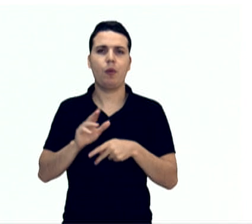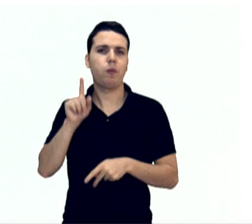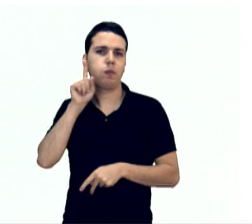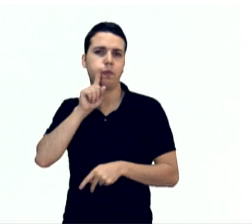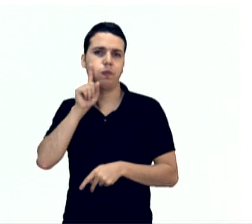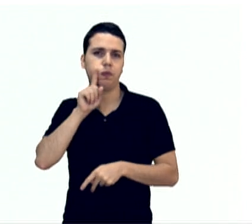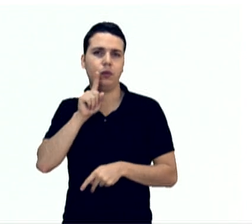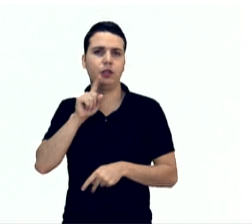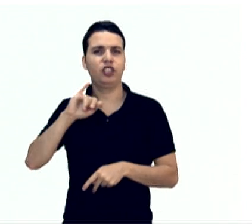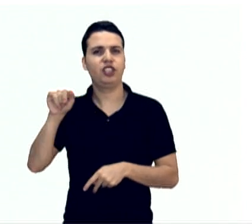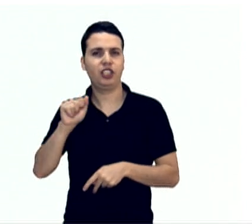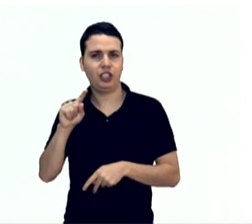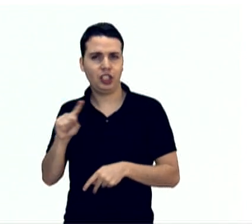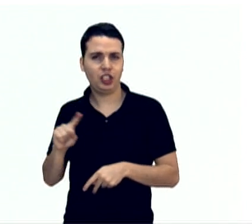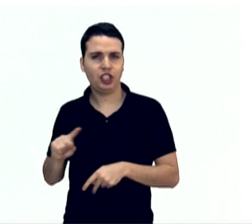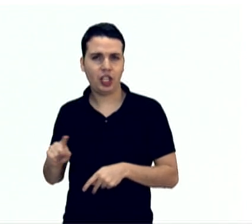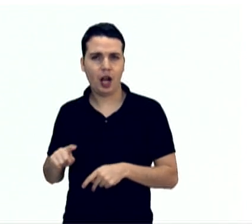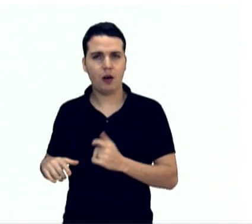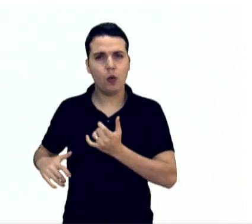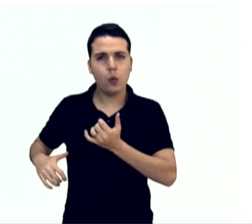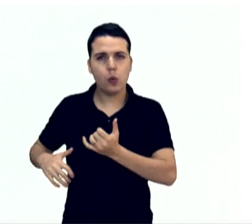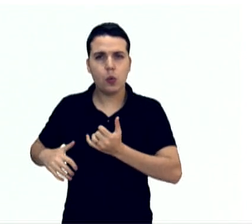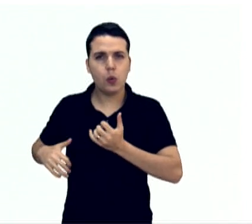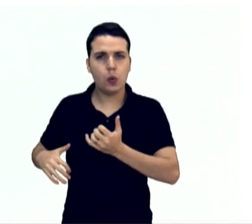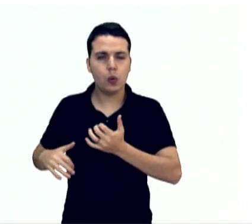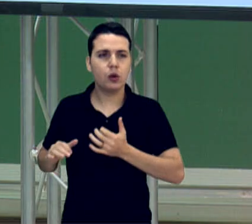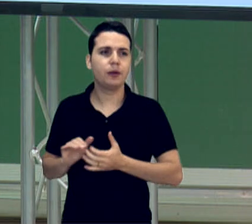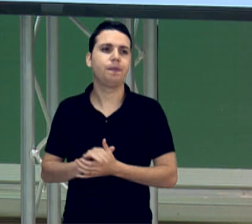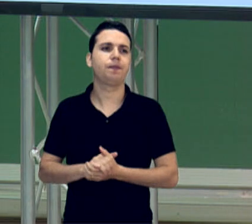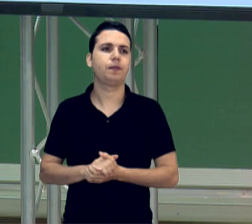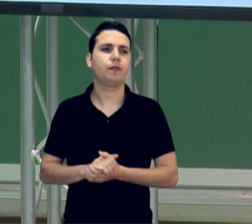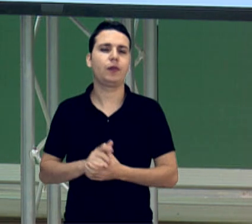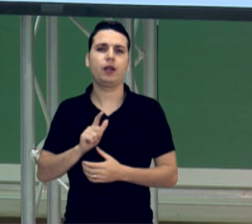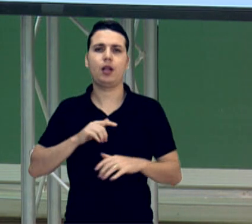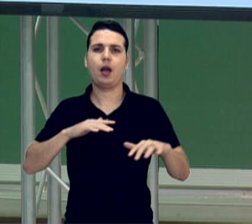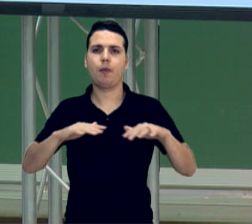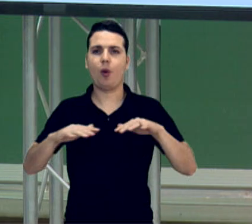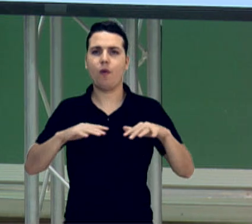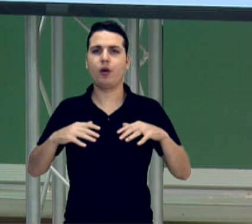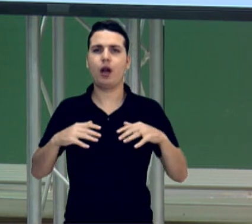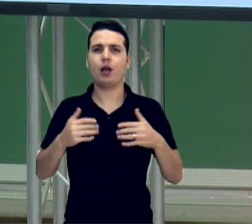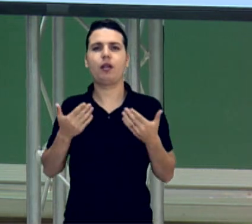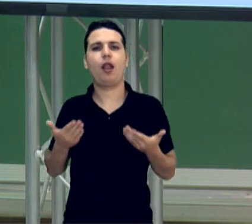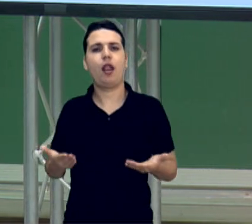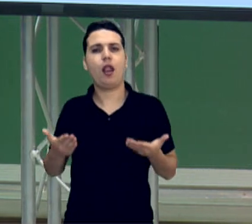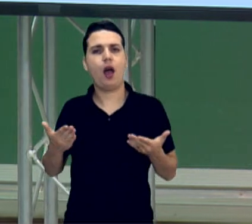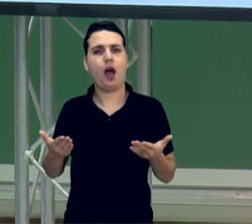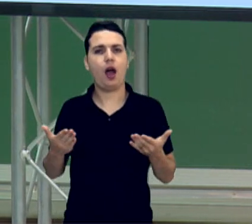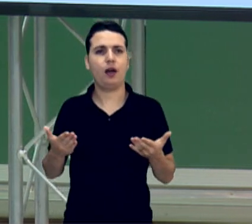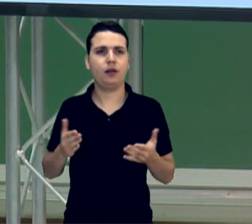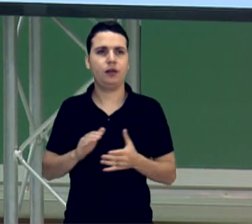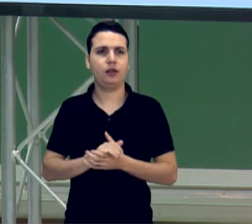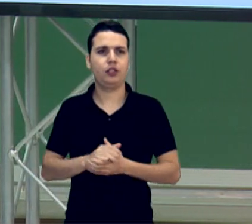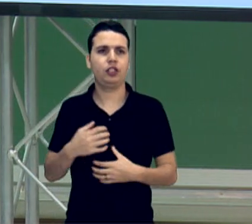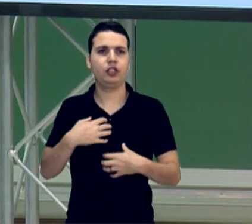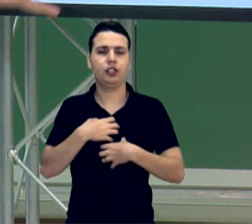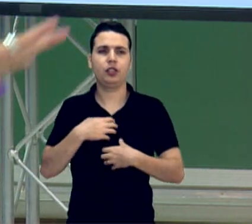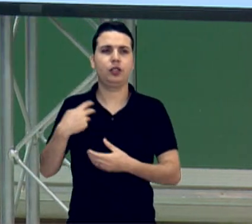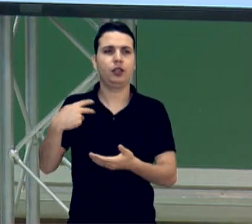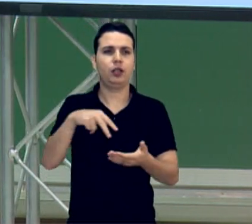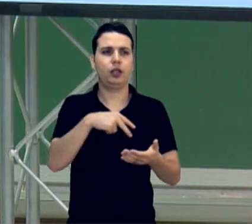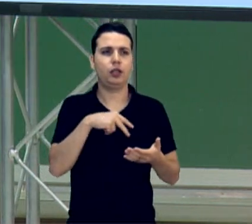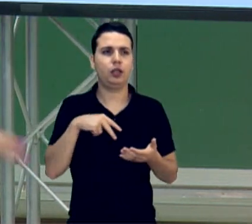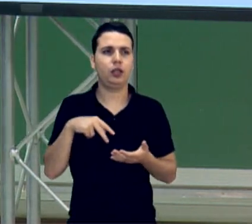Norte-americana, a questão do jazz, né? Os movimentos bem soltos, a forma de dançar, né?